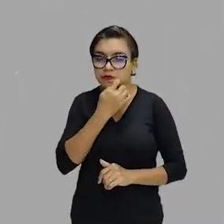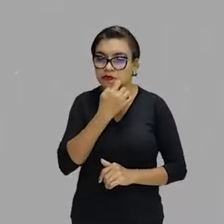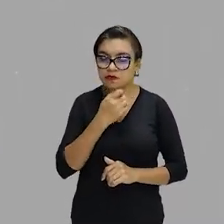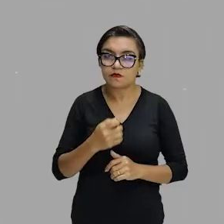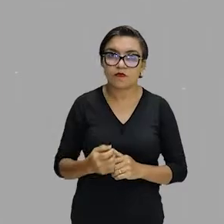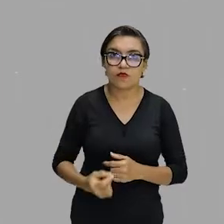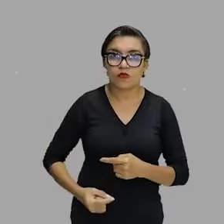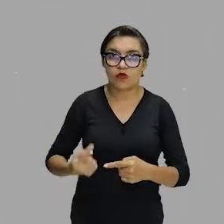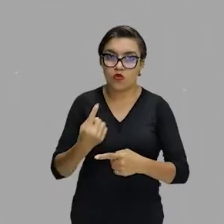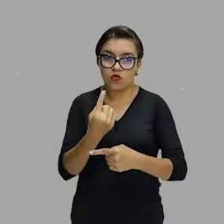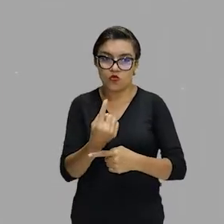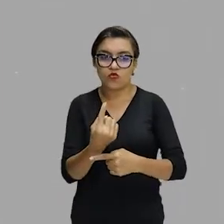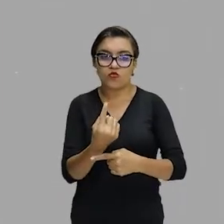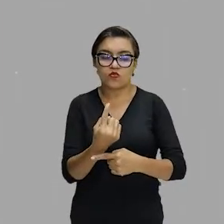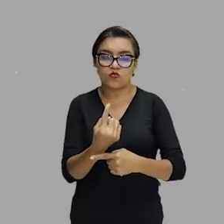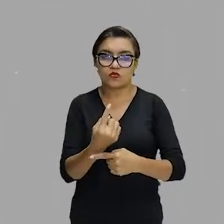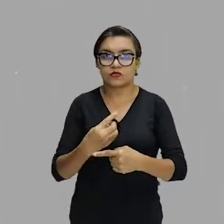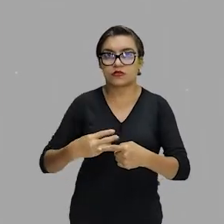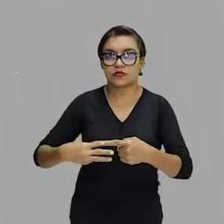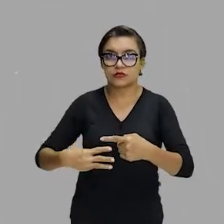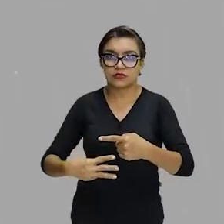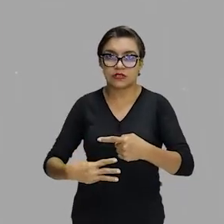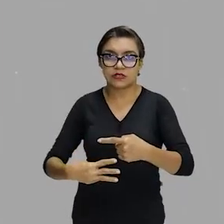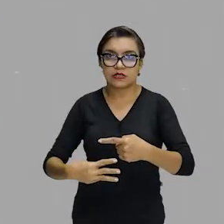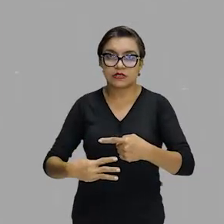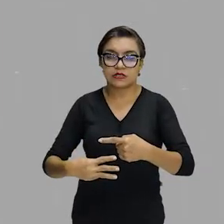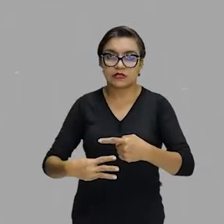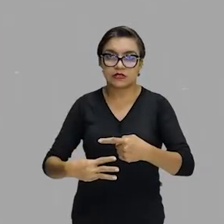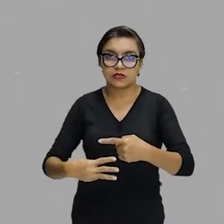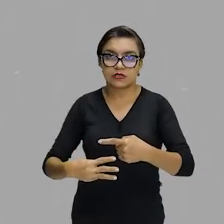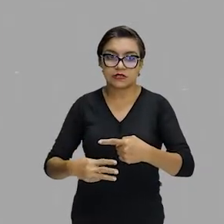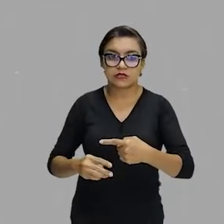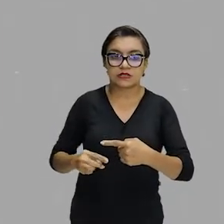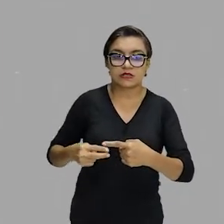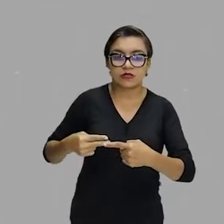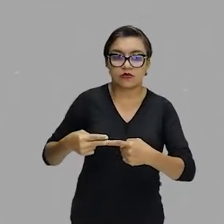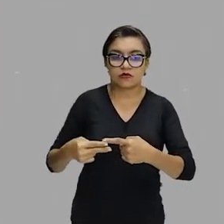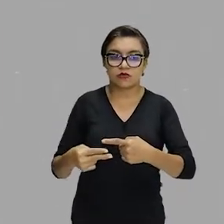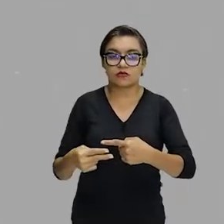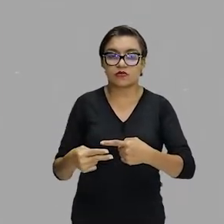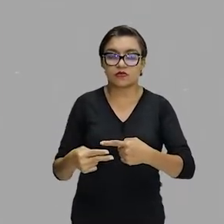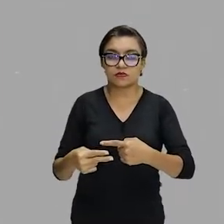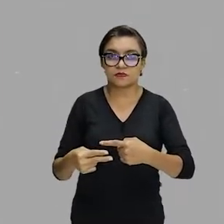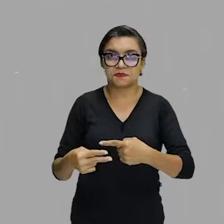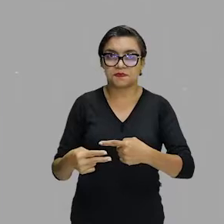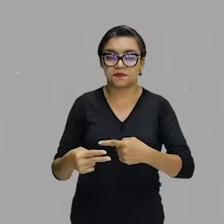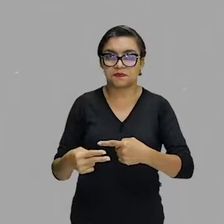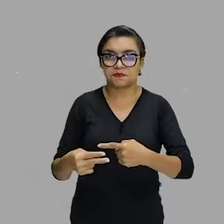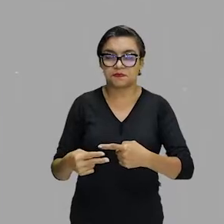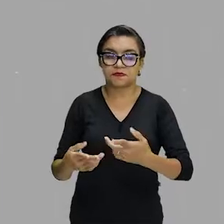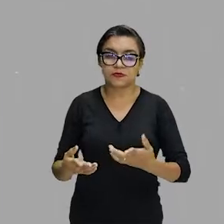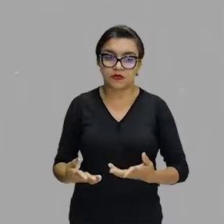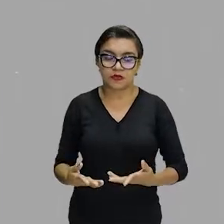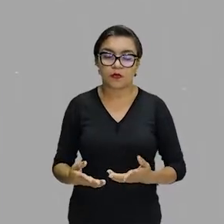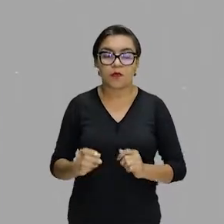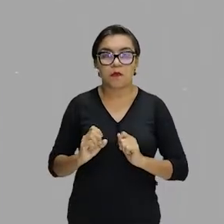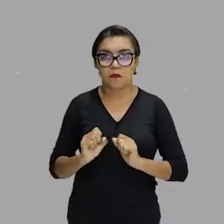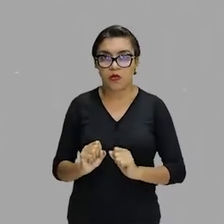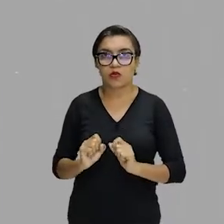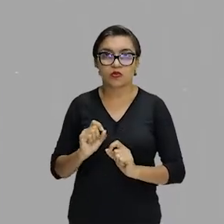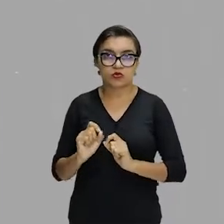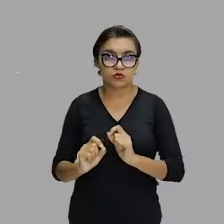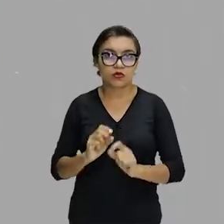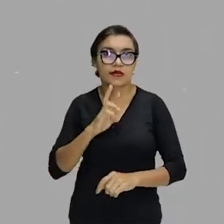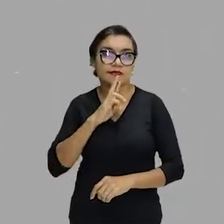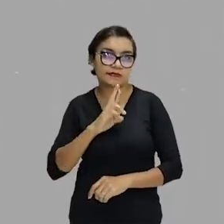no numerador e no nosso denominador, excluindo-se o sinal negativo, ficou o 3 ao quadrado. E aqui a gente pode, se